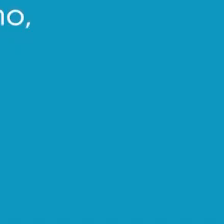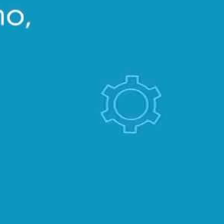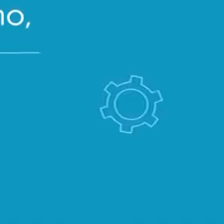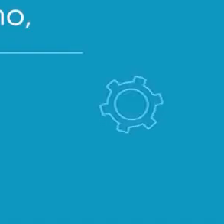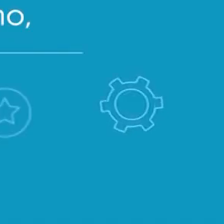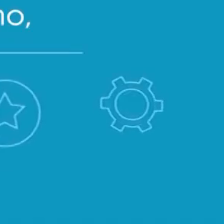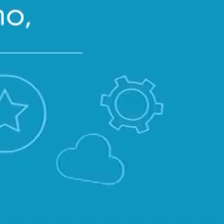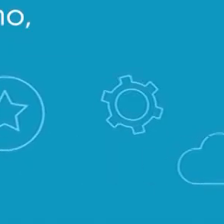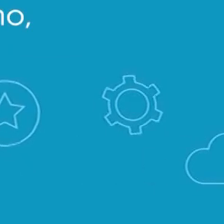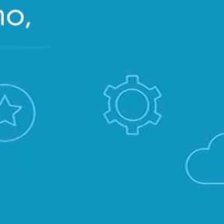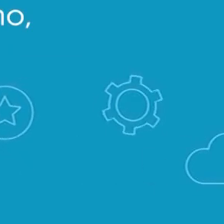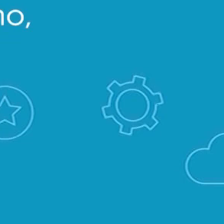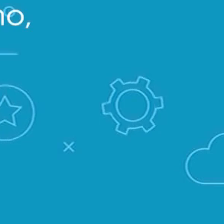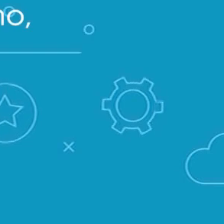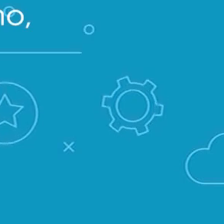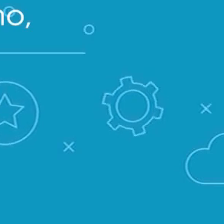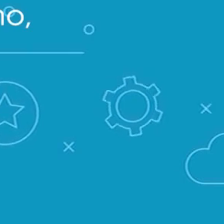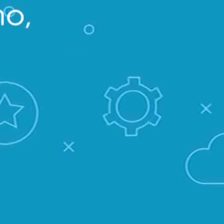Tchau!